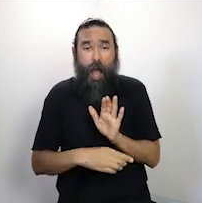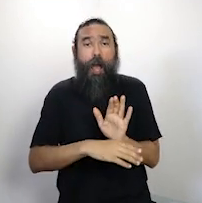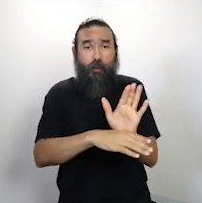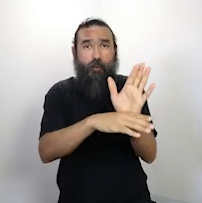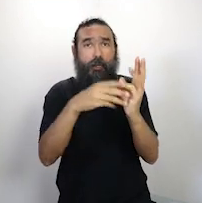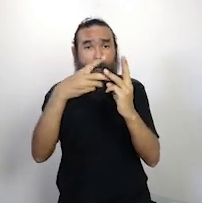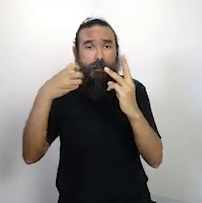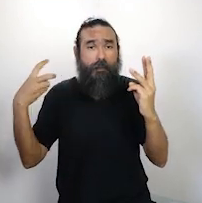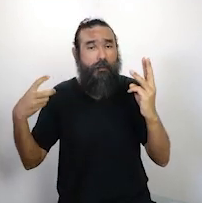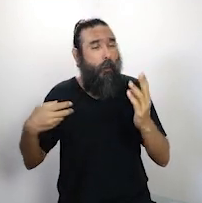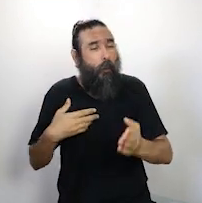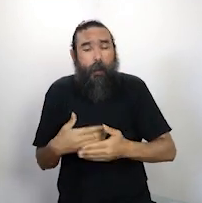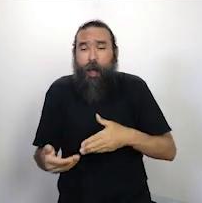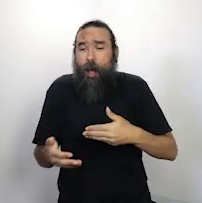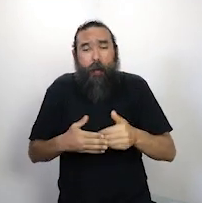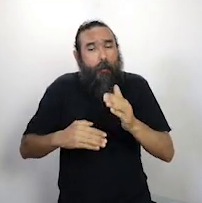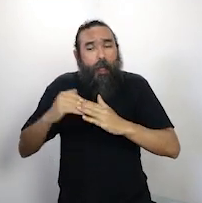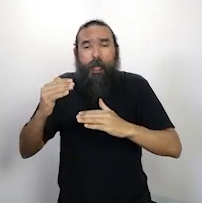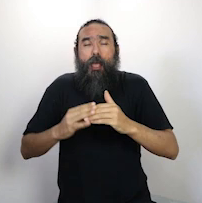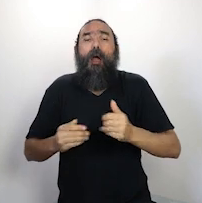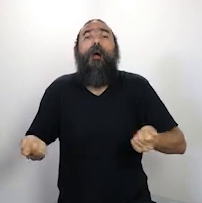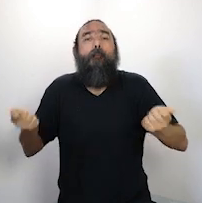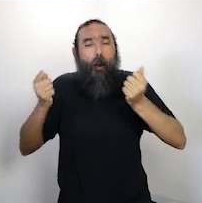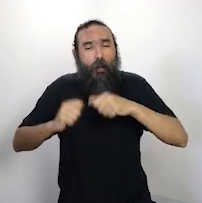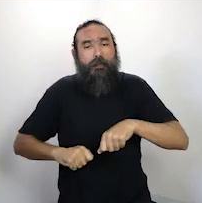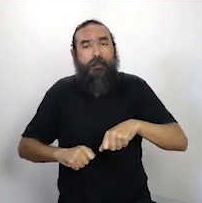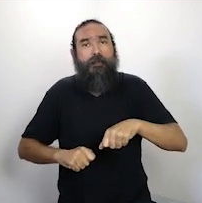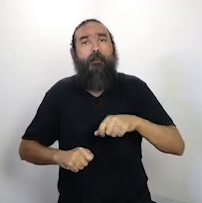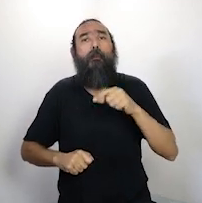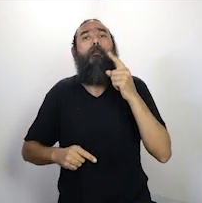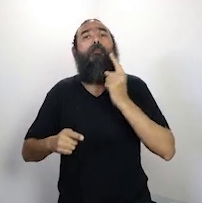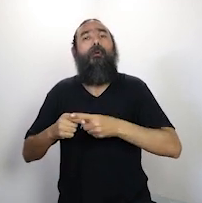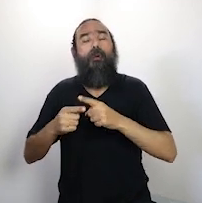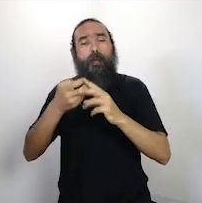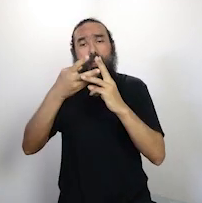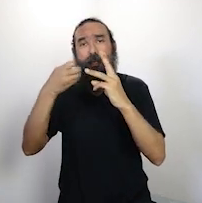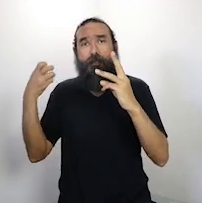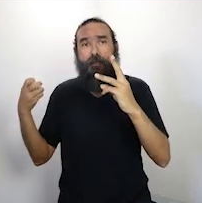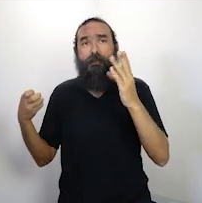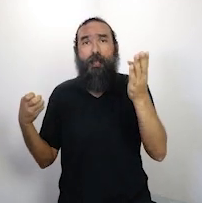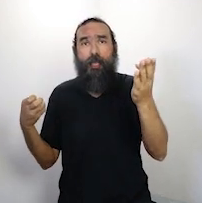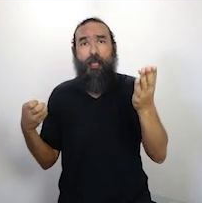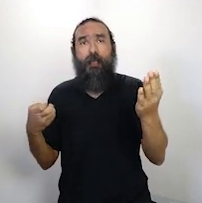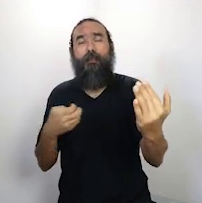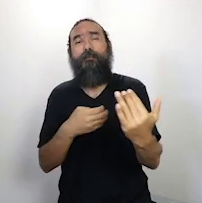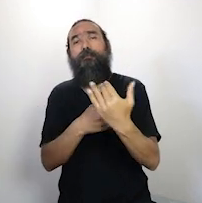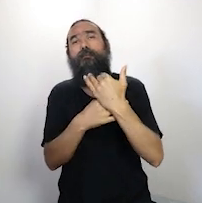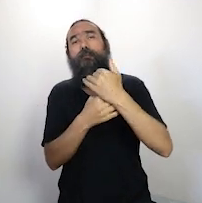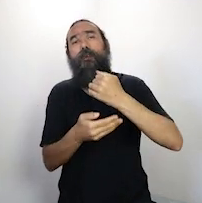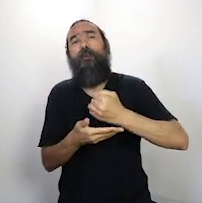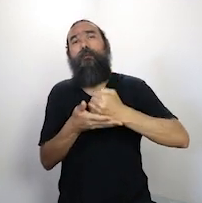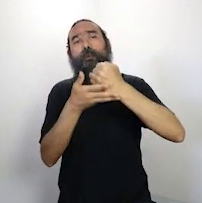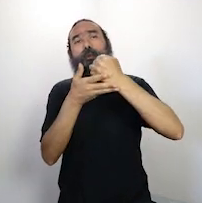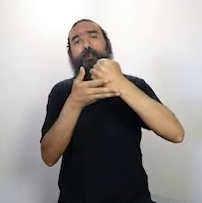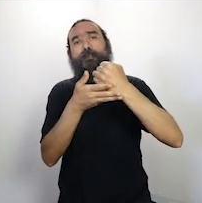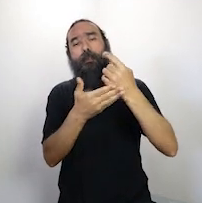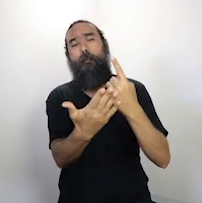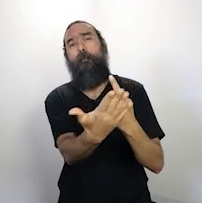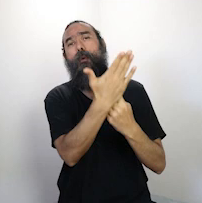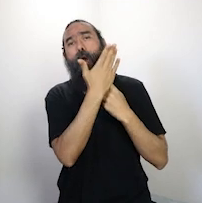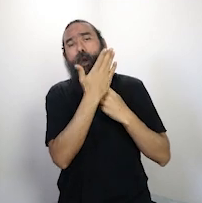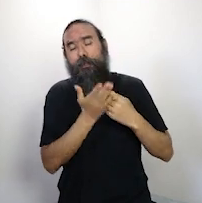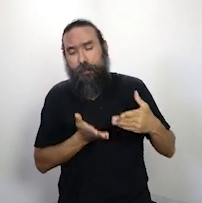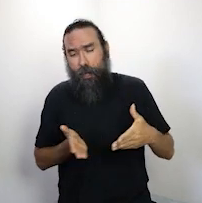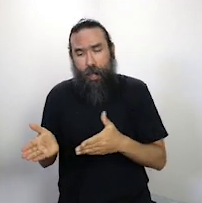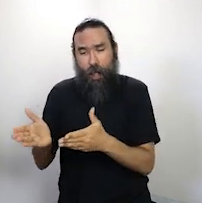nesse momento delicado que a gente está vivendo, porque os povos indígenas nos dão forças, abrem caminhos para a gente, é luz